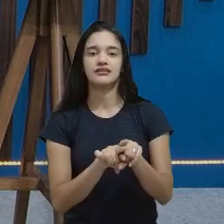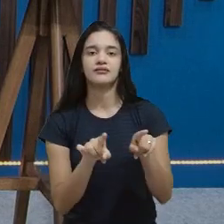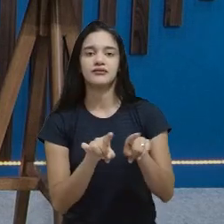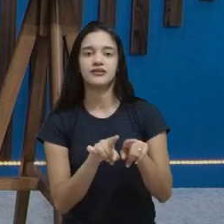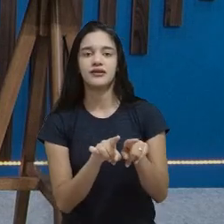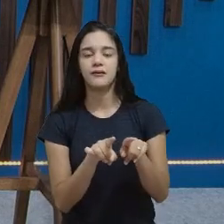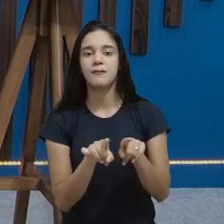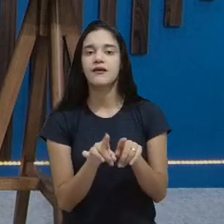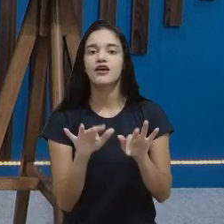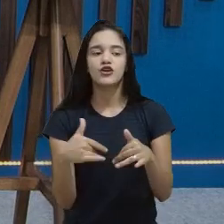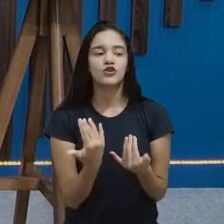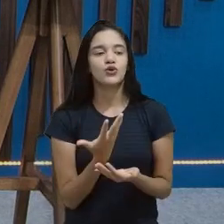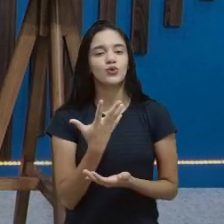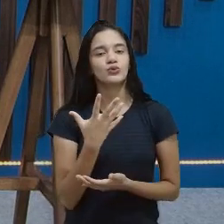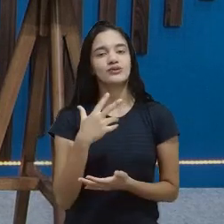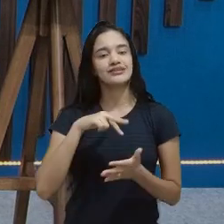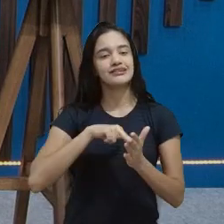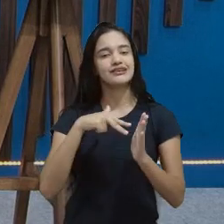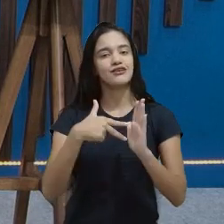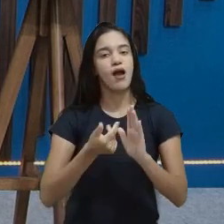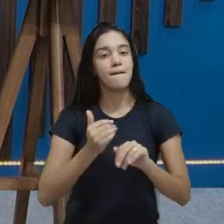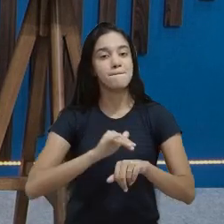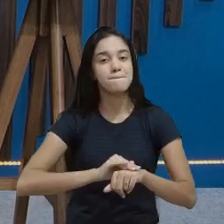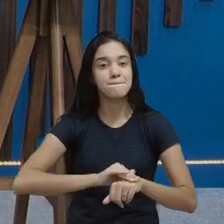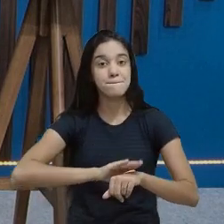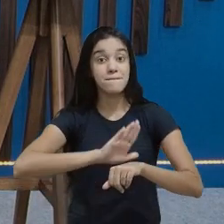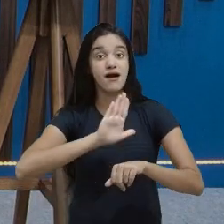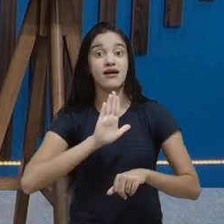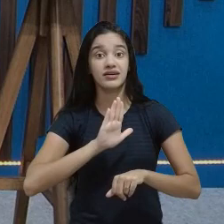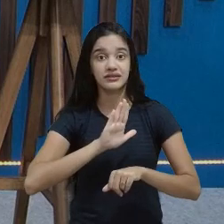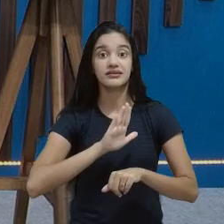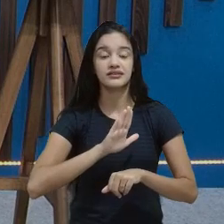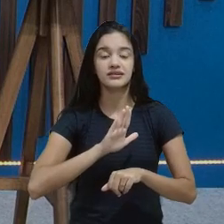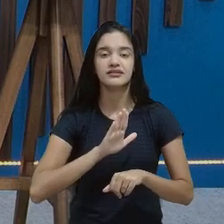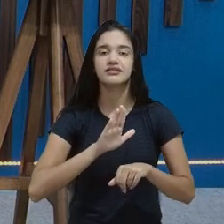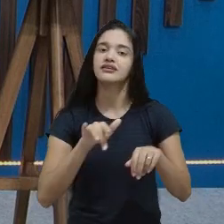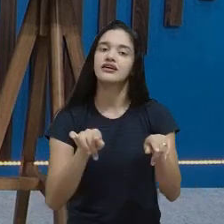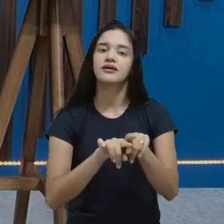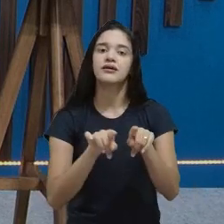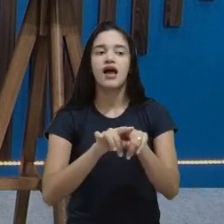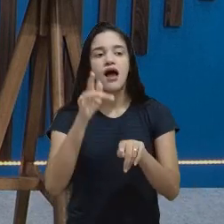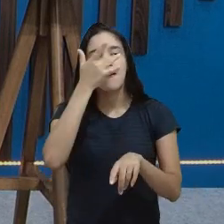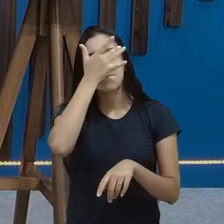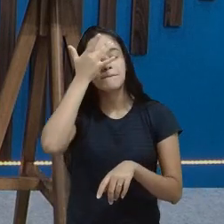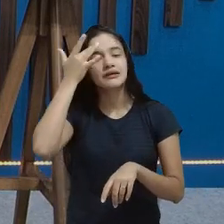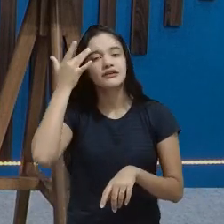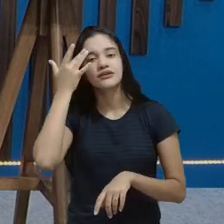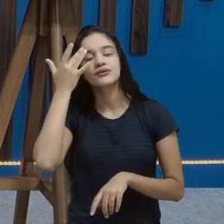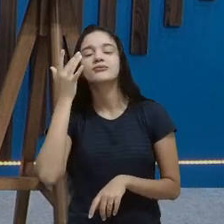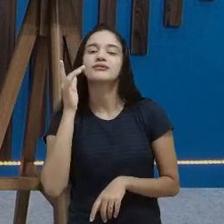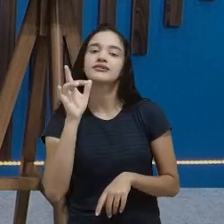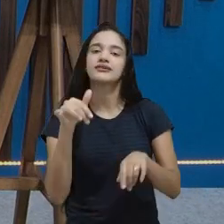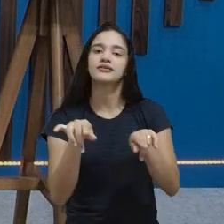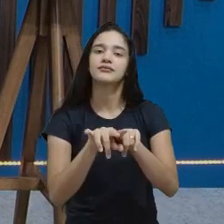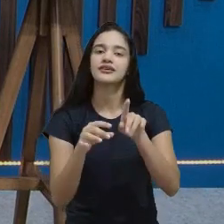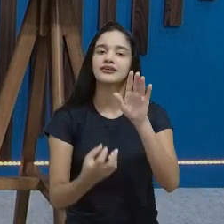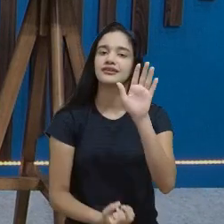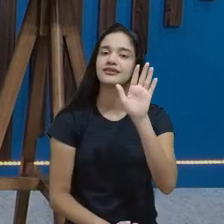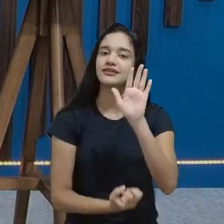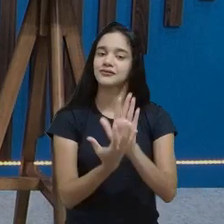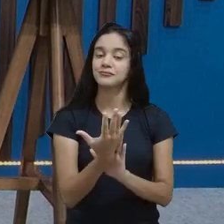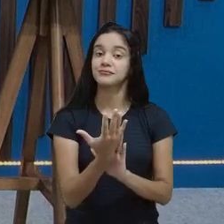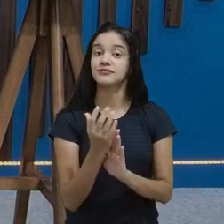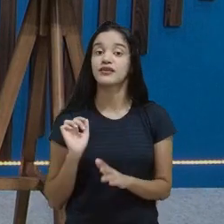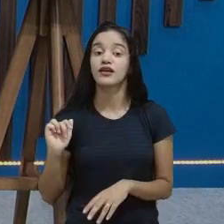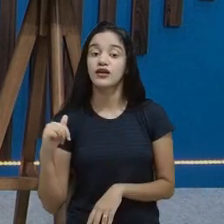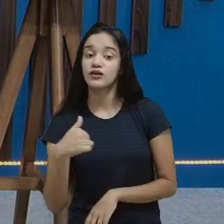reverenciamos, dando um significado maior, não é, a essa pessoa, esse eu lírico criado, não é?